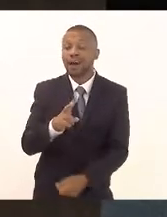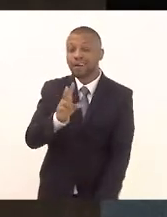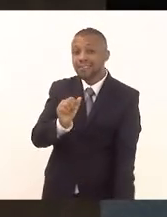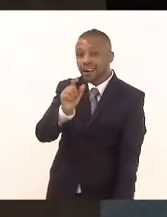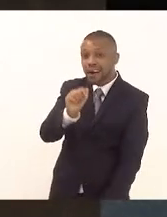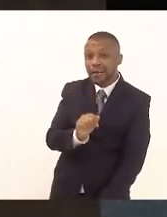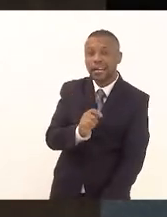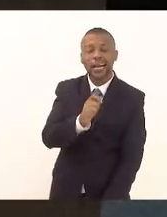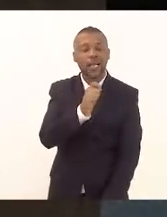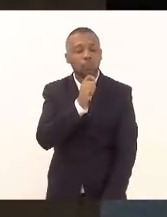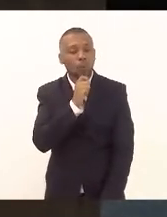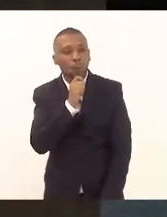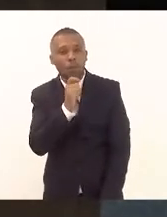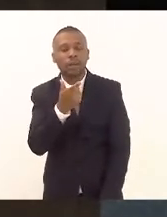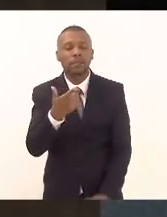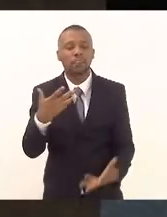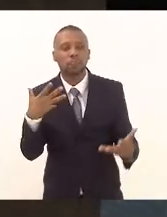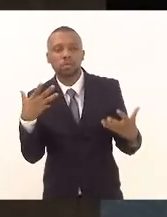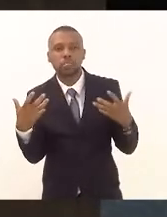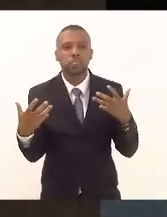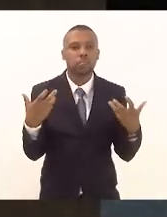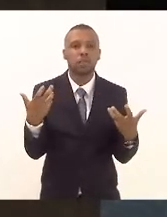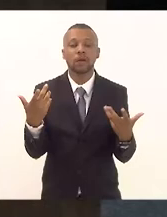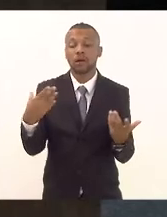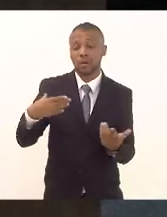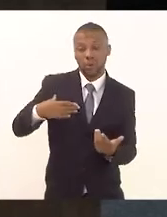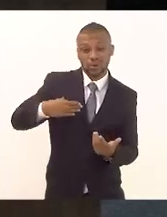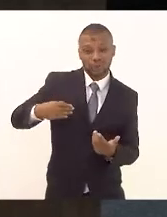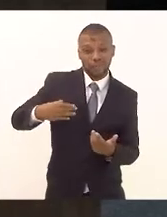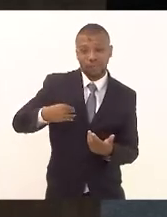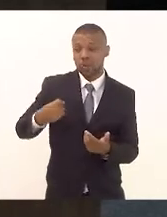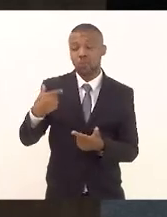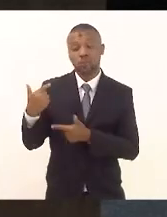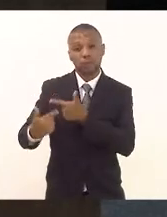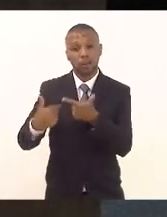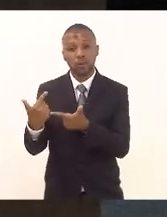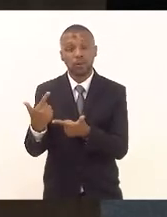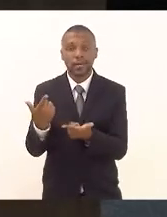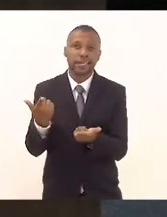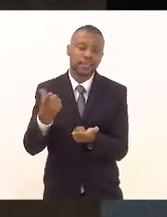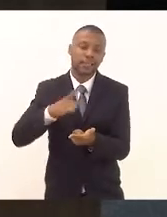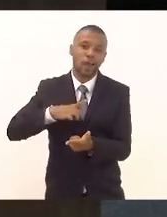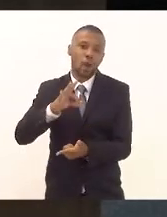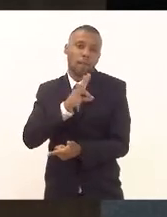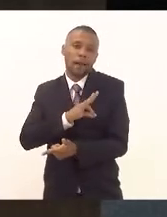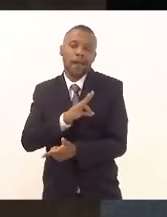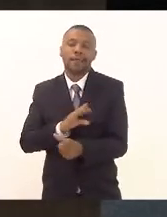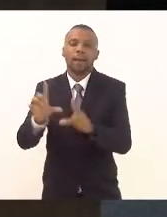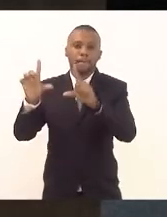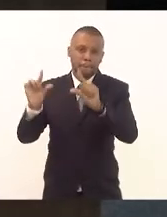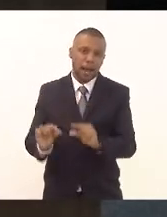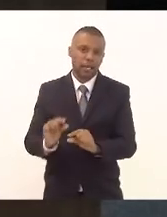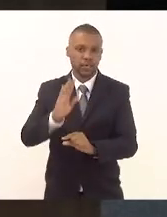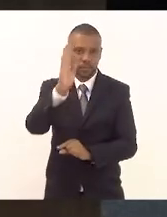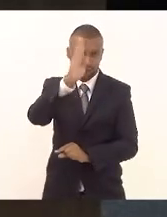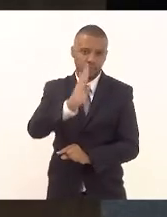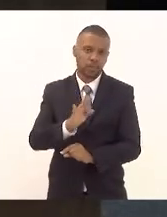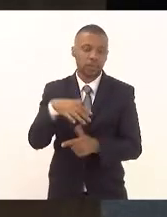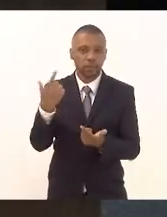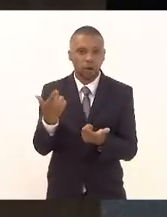não ficando na mão dos filhos, dos trabalhadores que têm uma renda bem mais baixa no Brasil. Então,